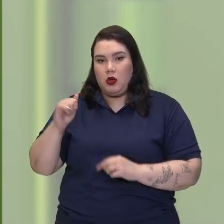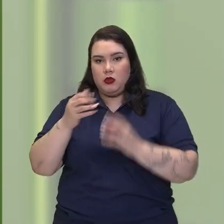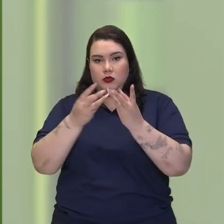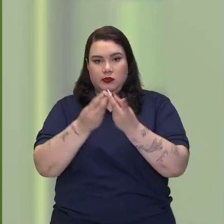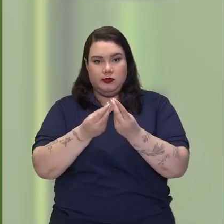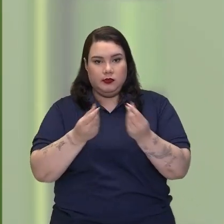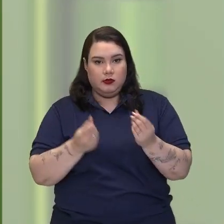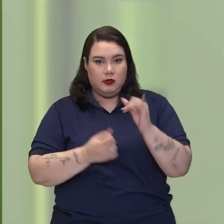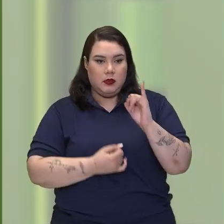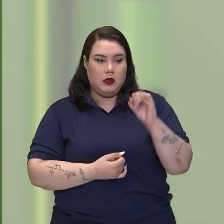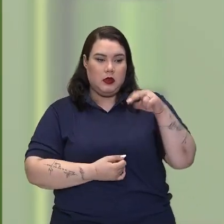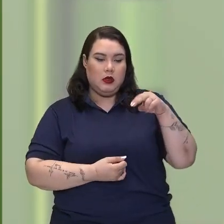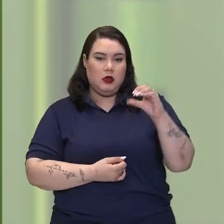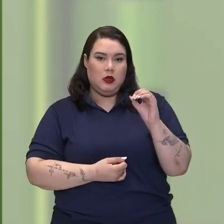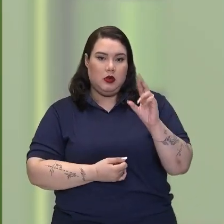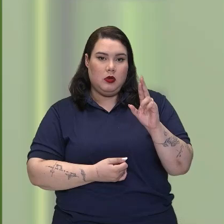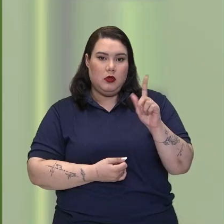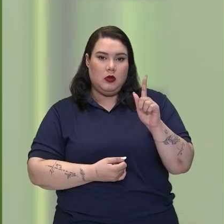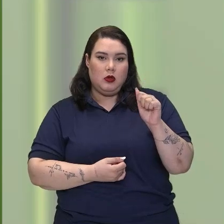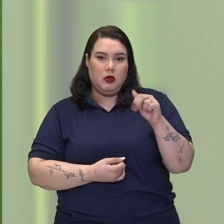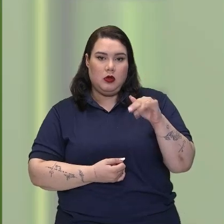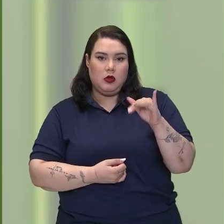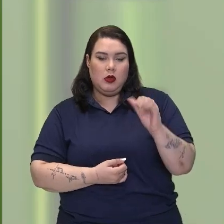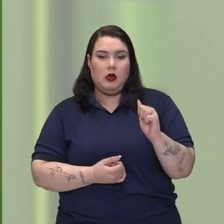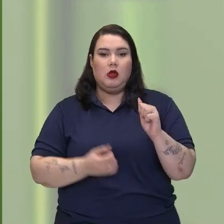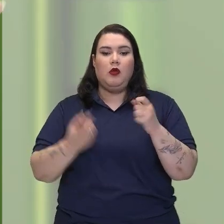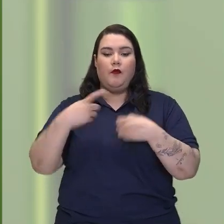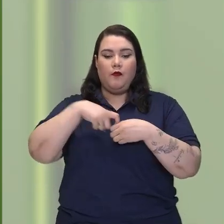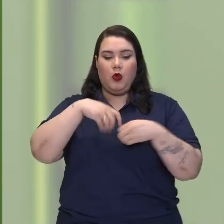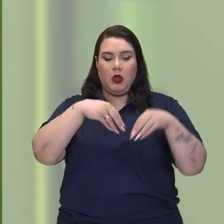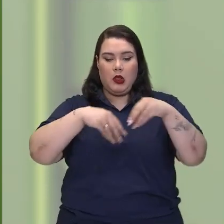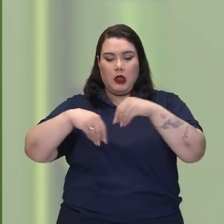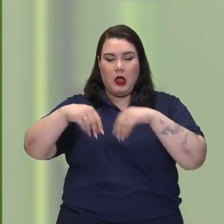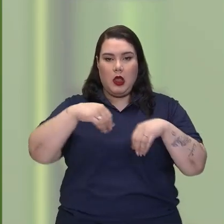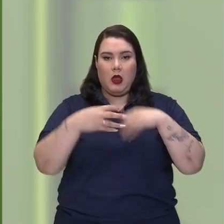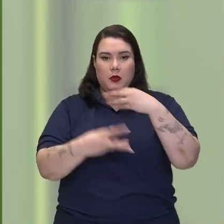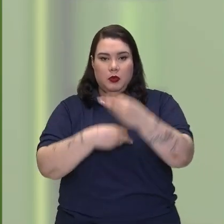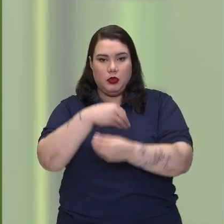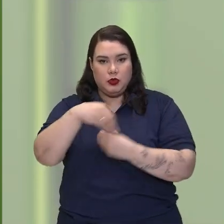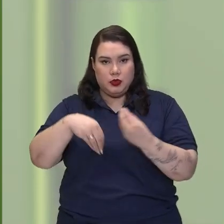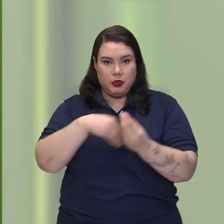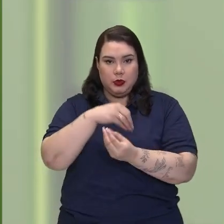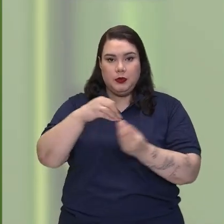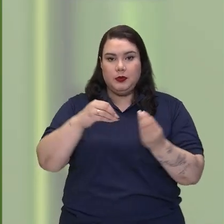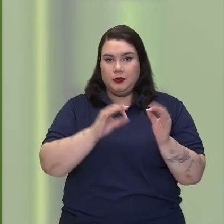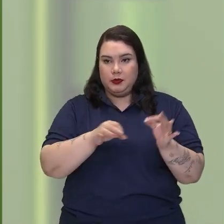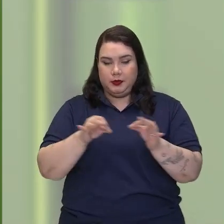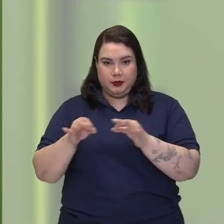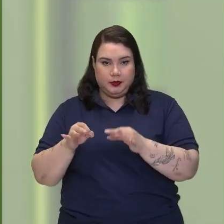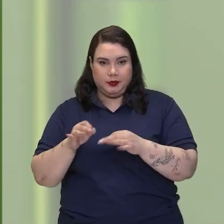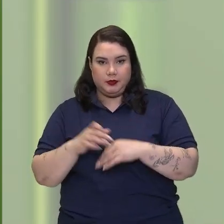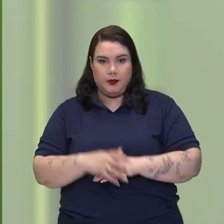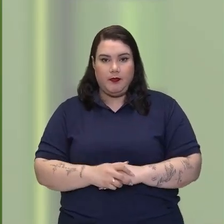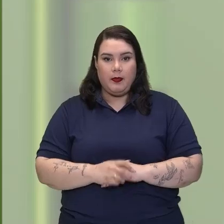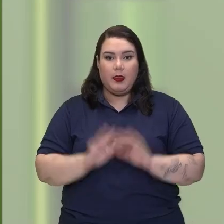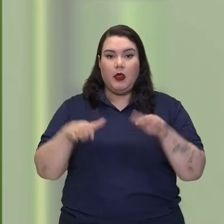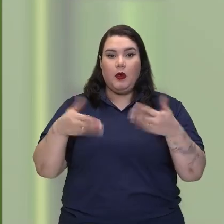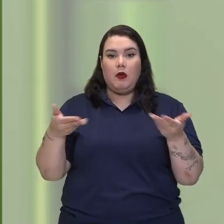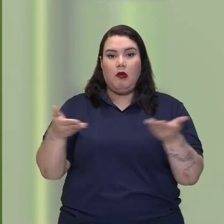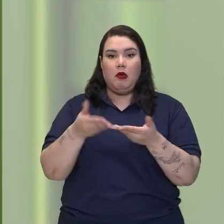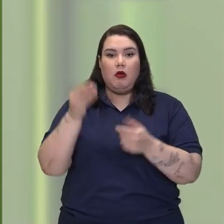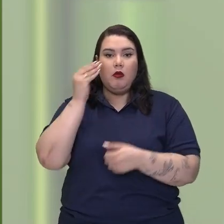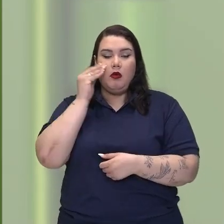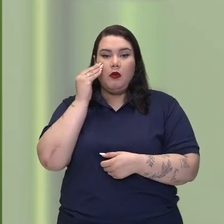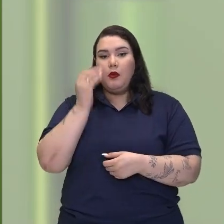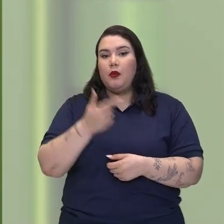numa matéria inorgânica, né? E aí vai voltar para o solo, né? Para o espaço onde ele estava inserido. E aí a gente vai observar